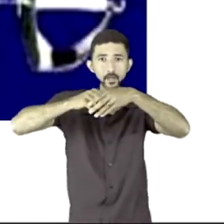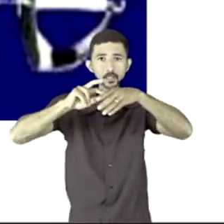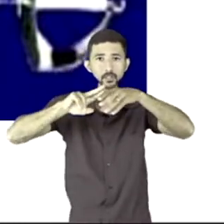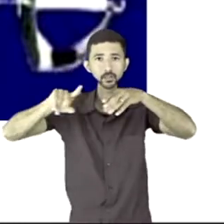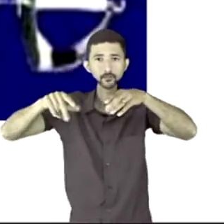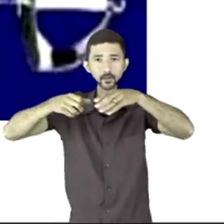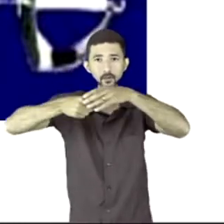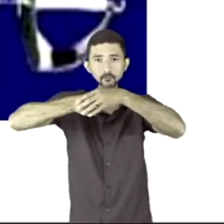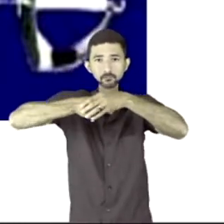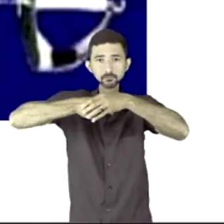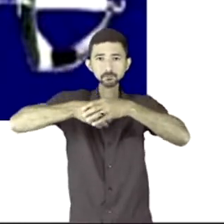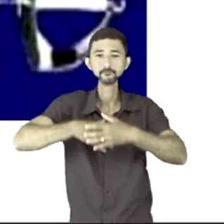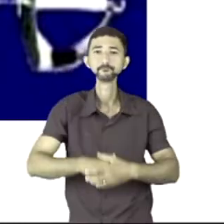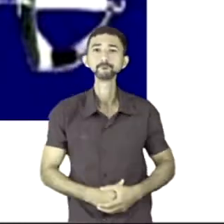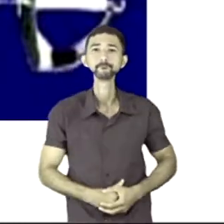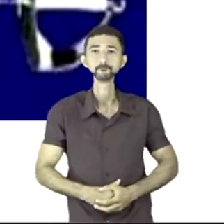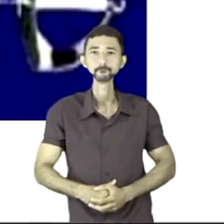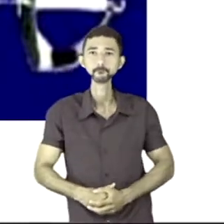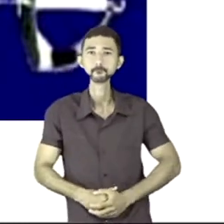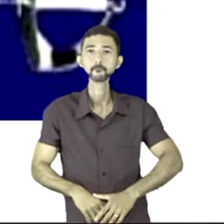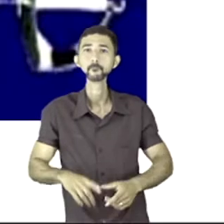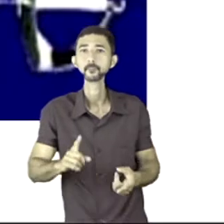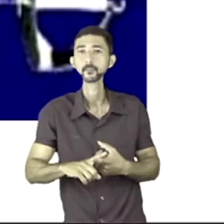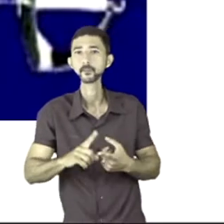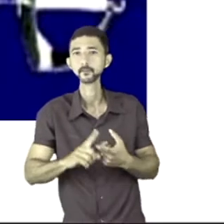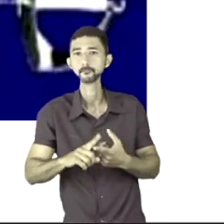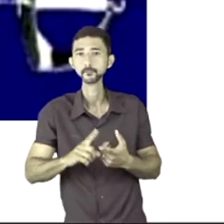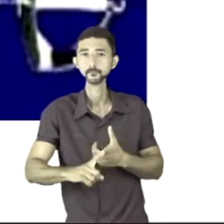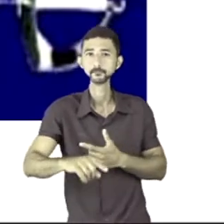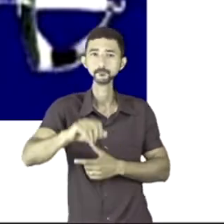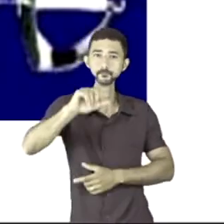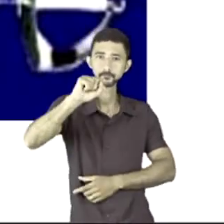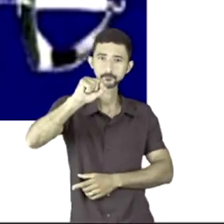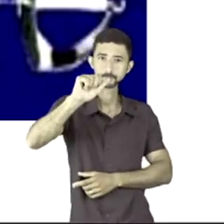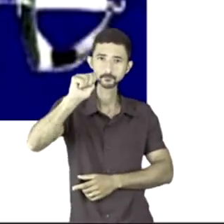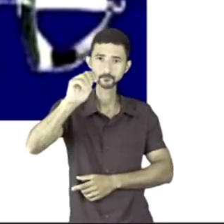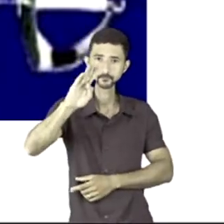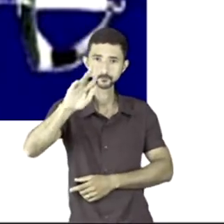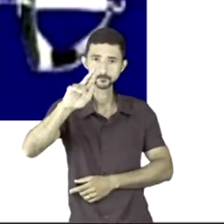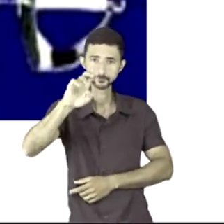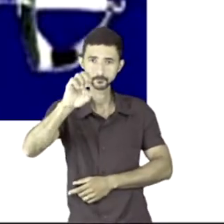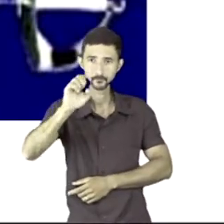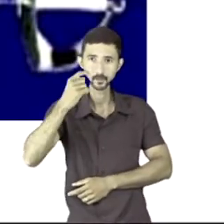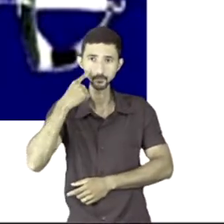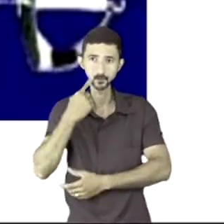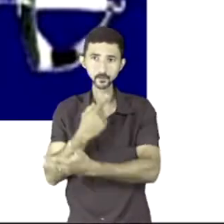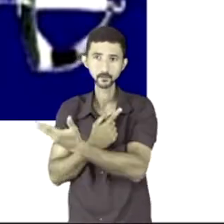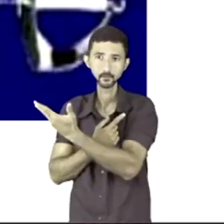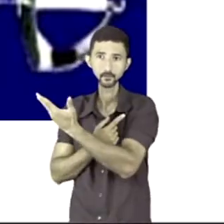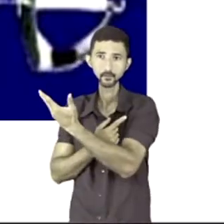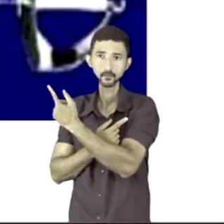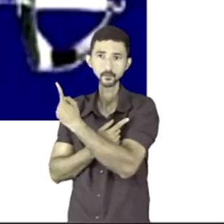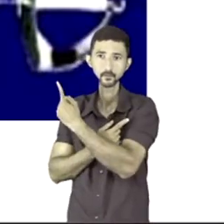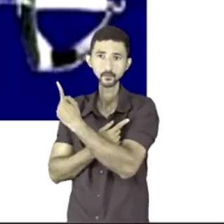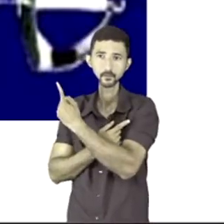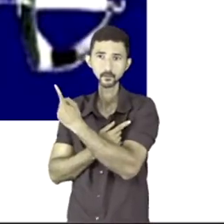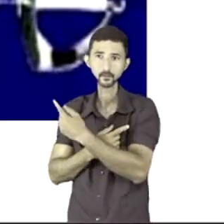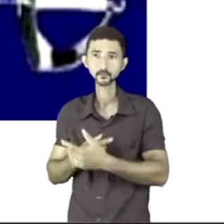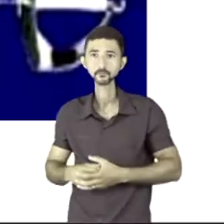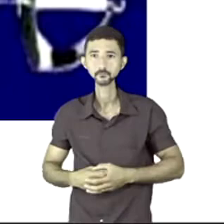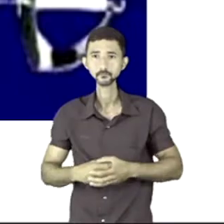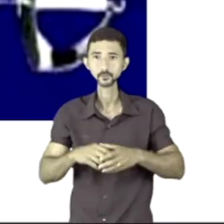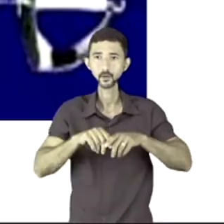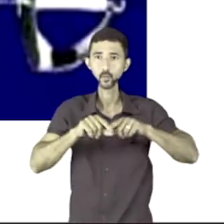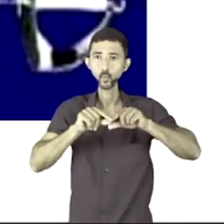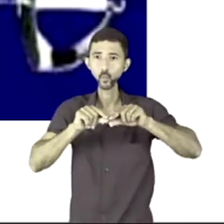também diferente. E você tem o sabre, que é essa espada que tem um cabo um pouco